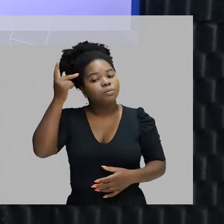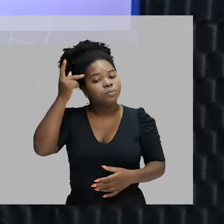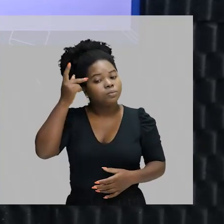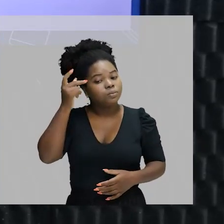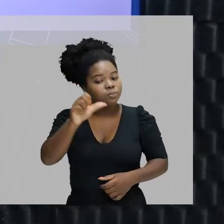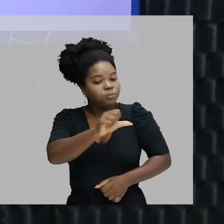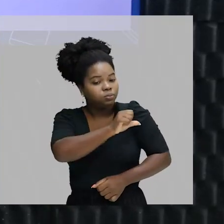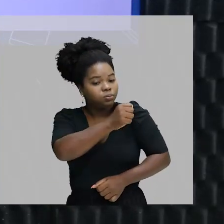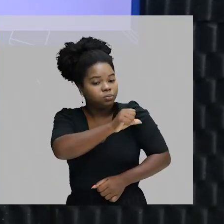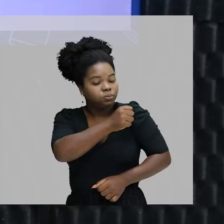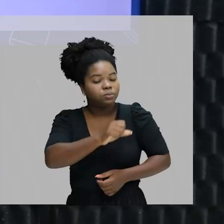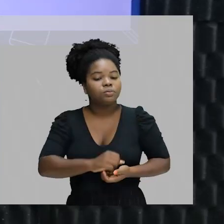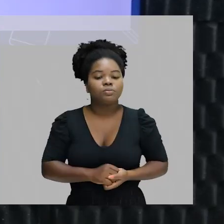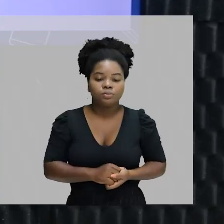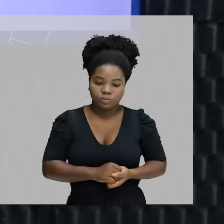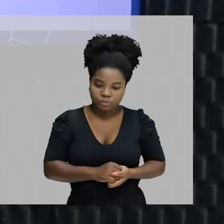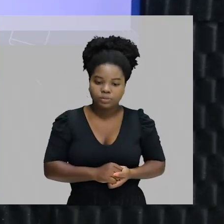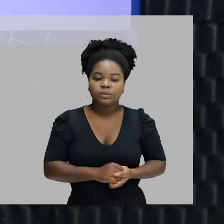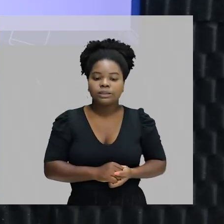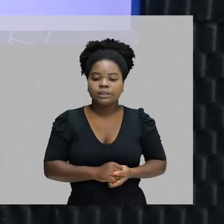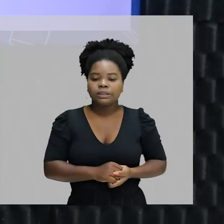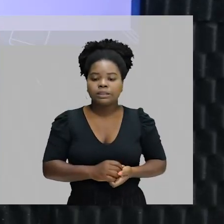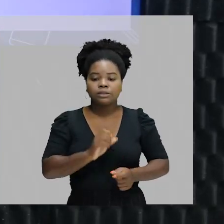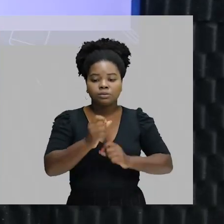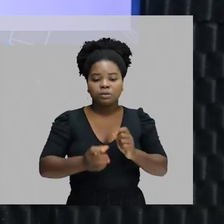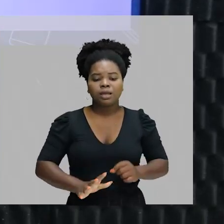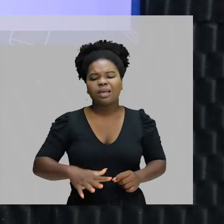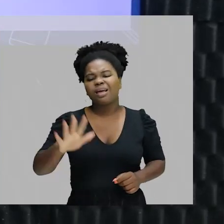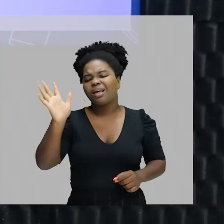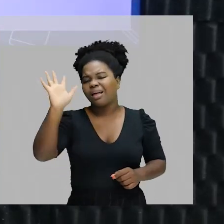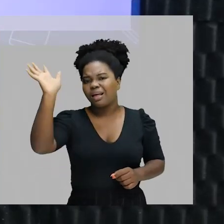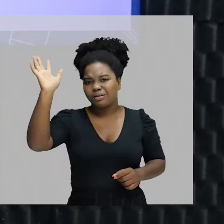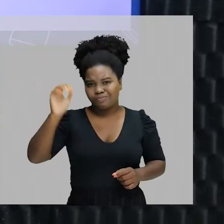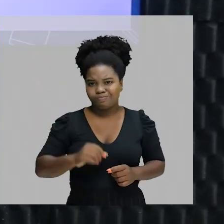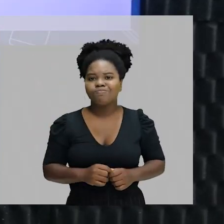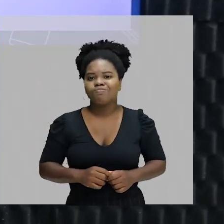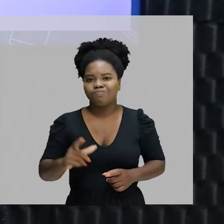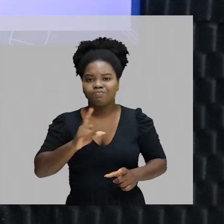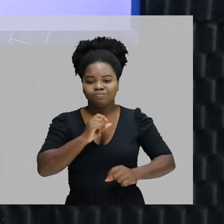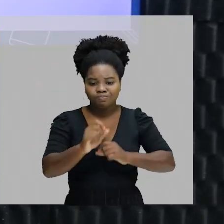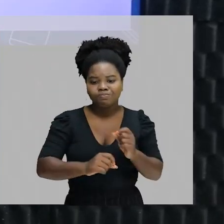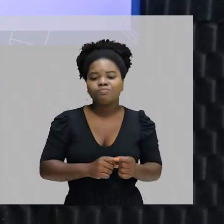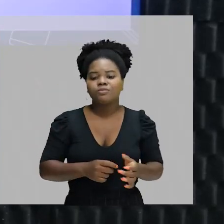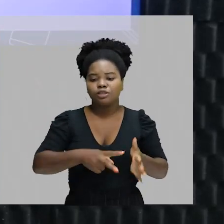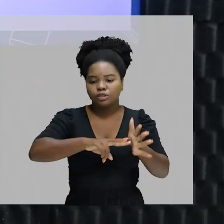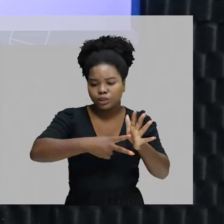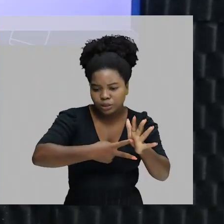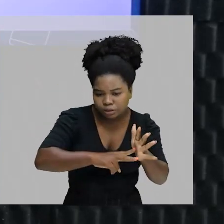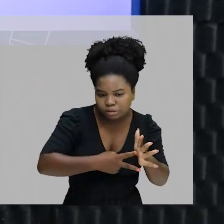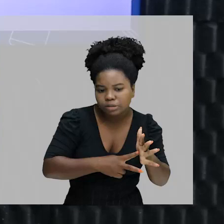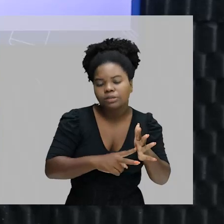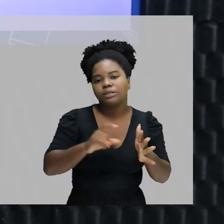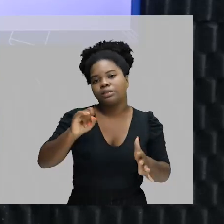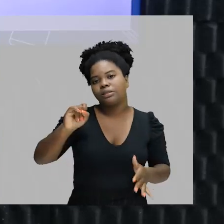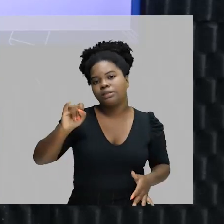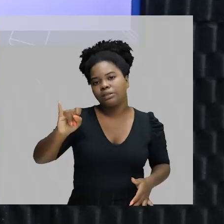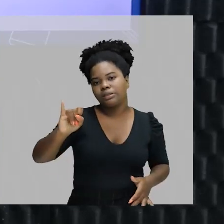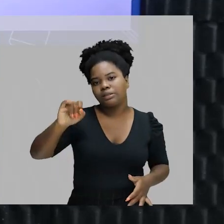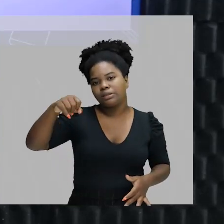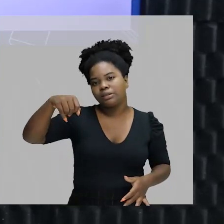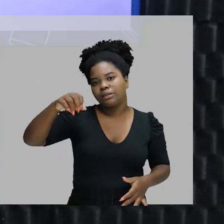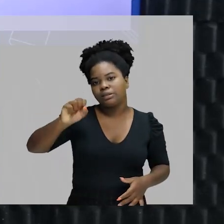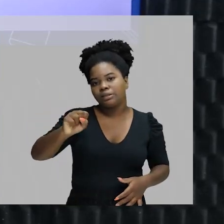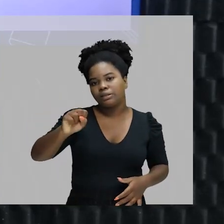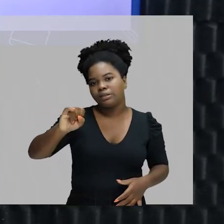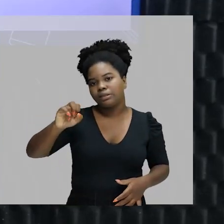Janeiro, os custos de implantação são muito mais altos. Tu tem sindicatos mais atuantes, ou seja, tudo isso vai fazer com que esse